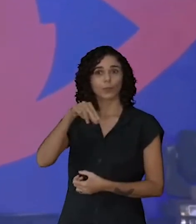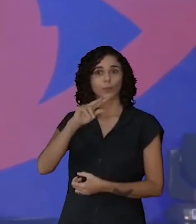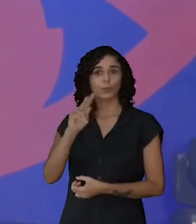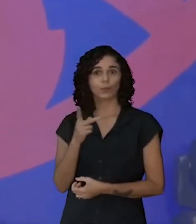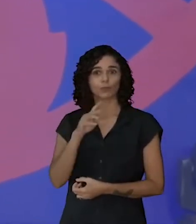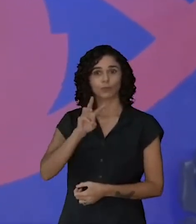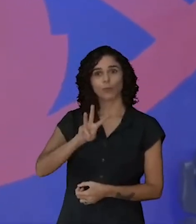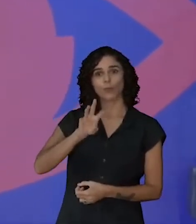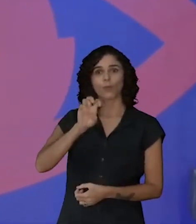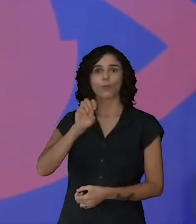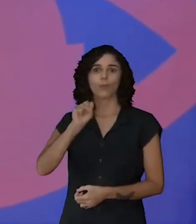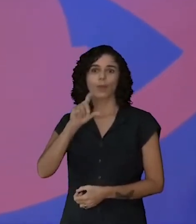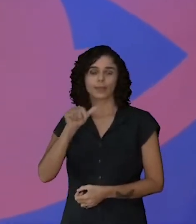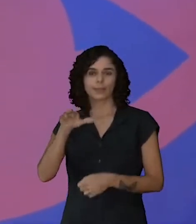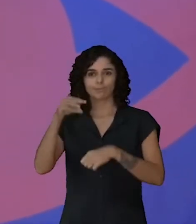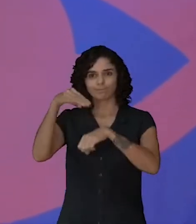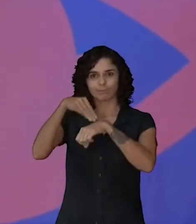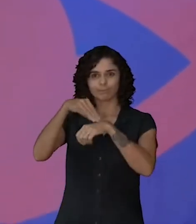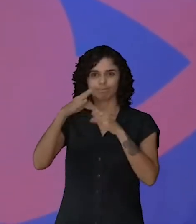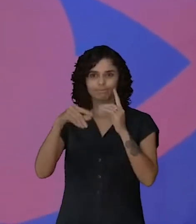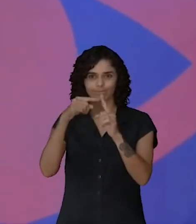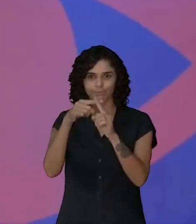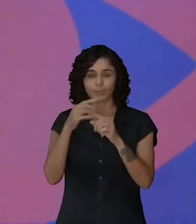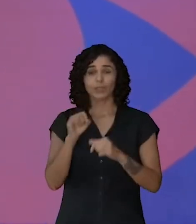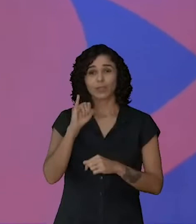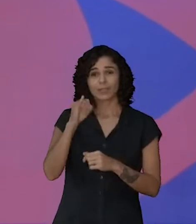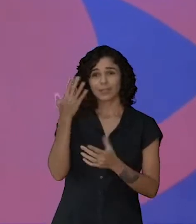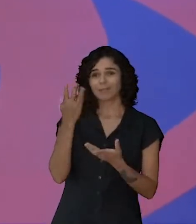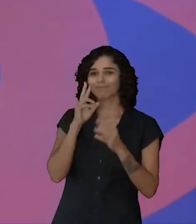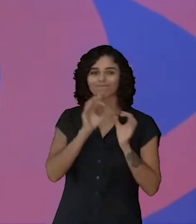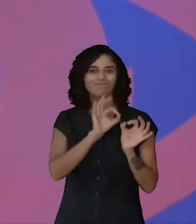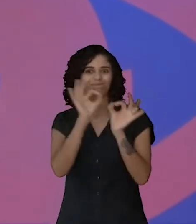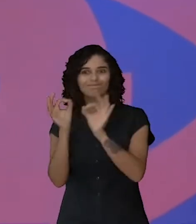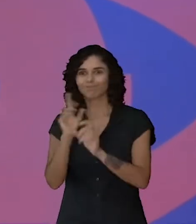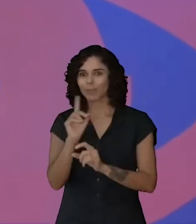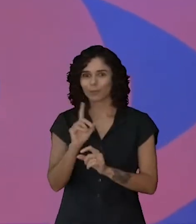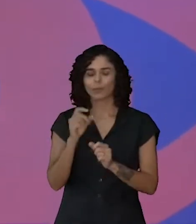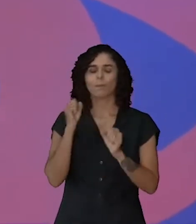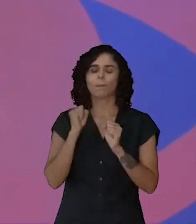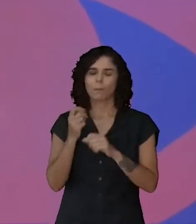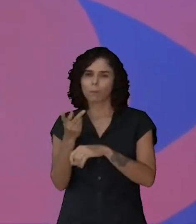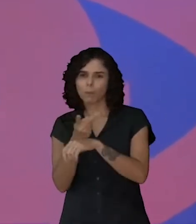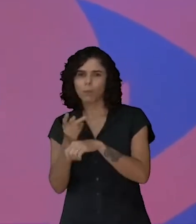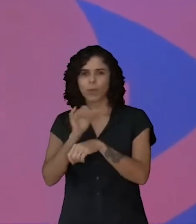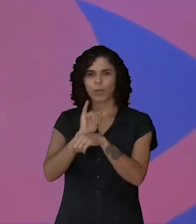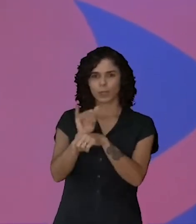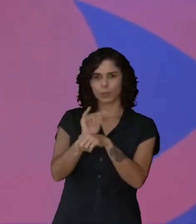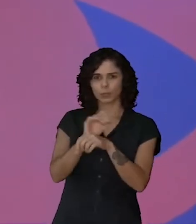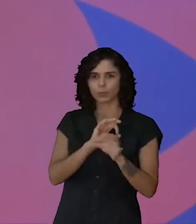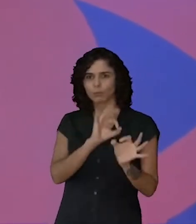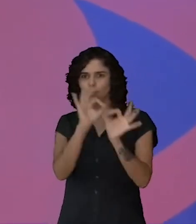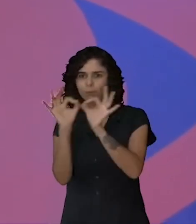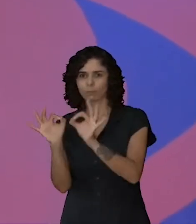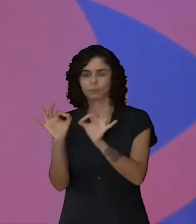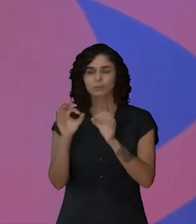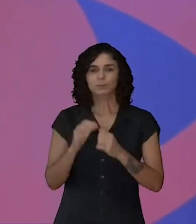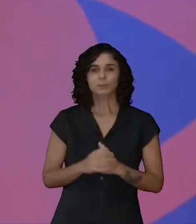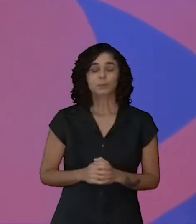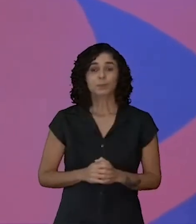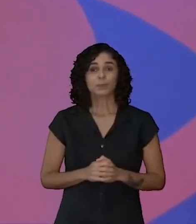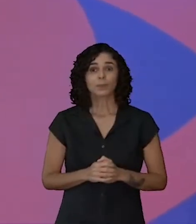Se você perdeu as mensagens dos últimos domingos, procura lá no YouTube e assiste.